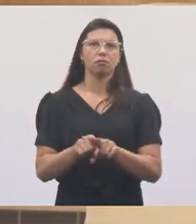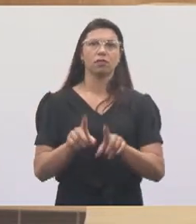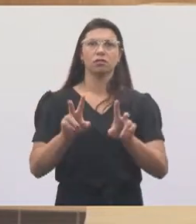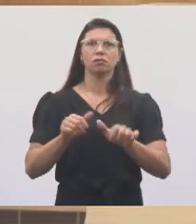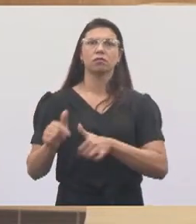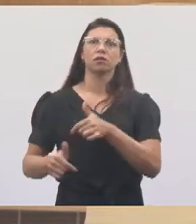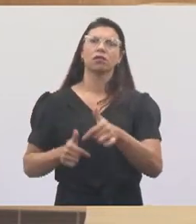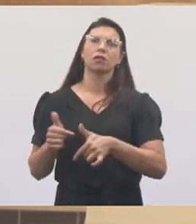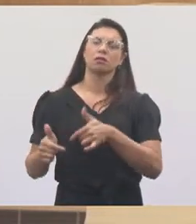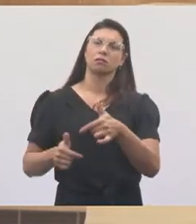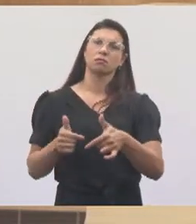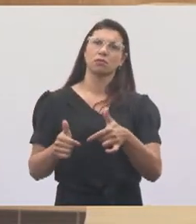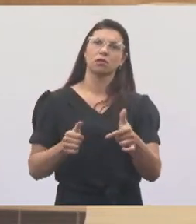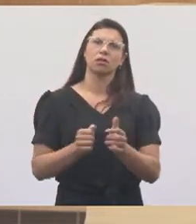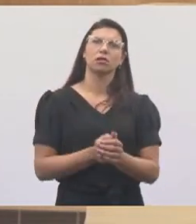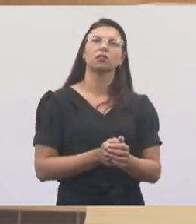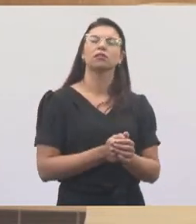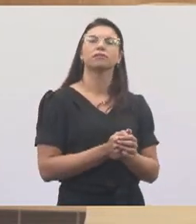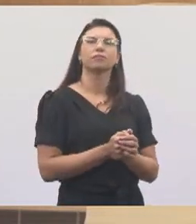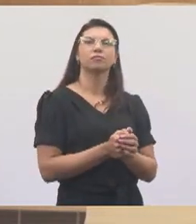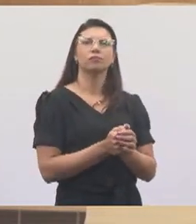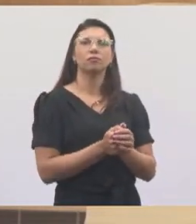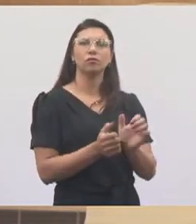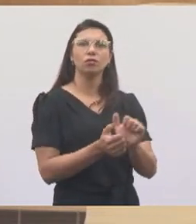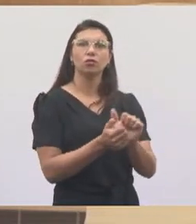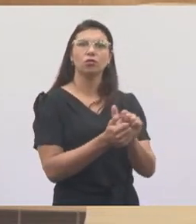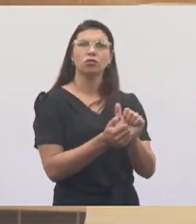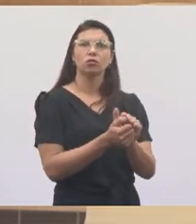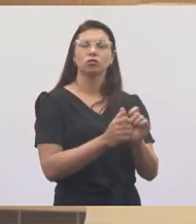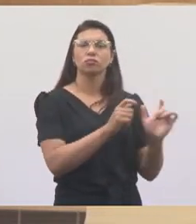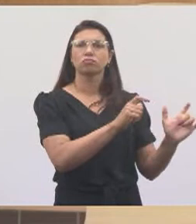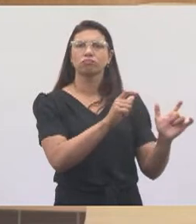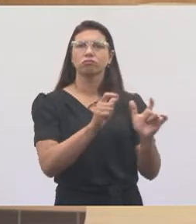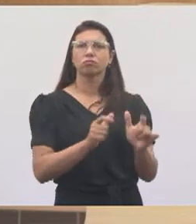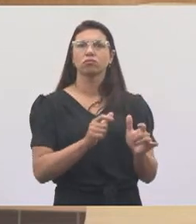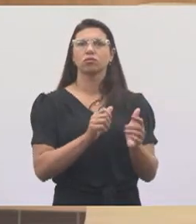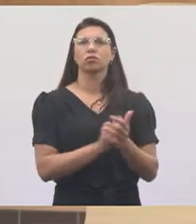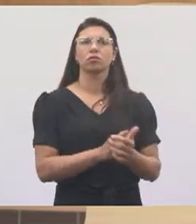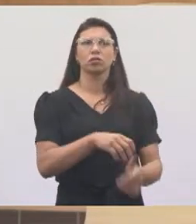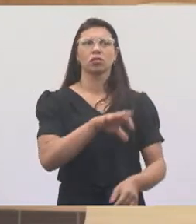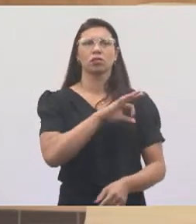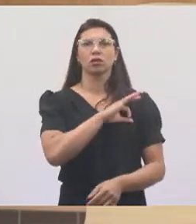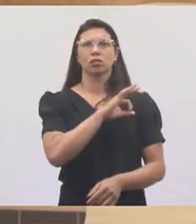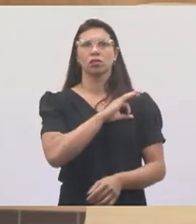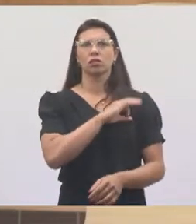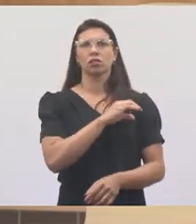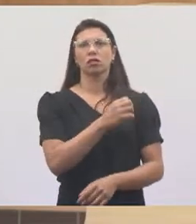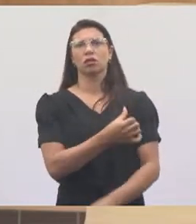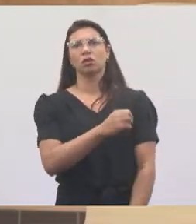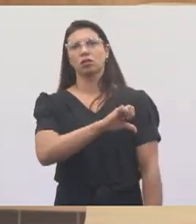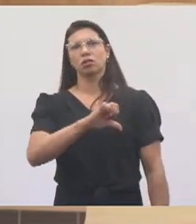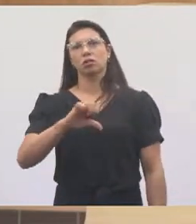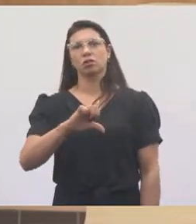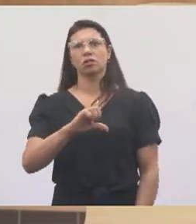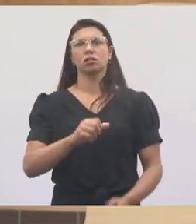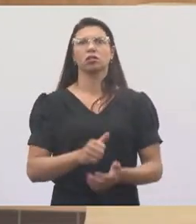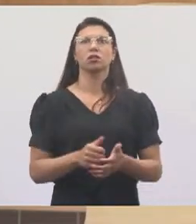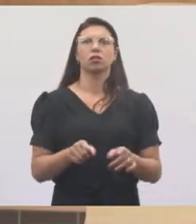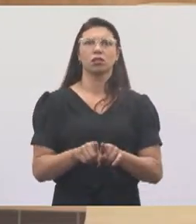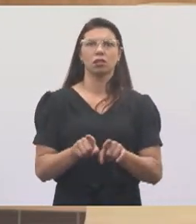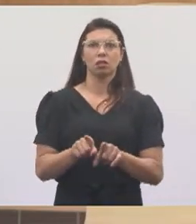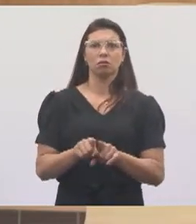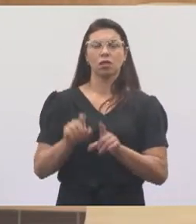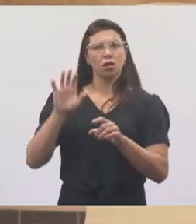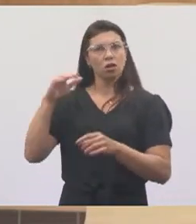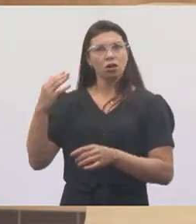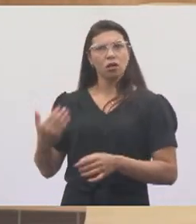serviços prestados à frente da Delegacia de Investigações sobre Entorpecentes de 14 de outubro de 1999. Foi congratulado pela